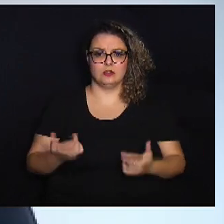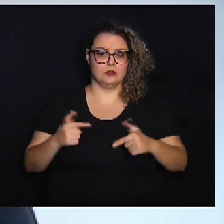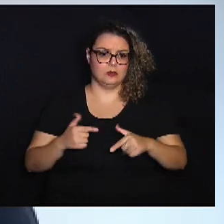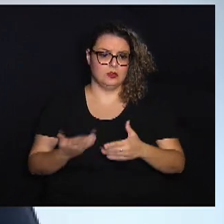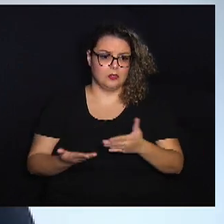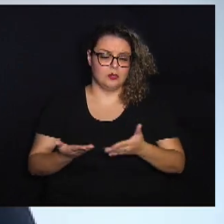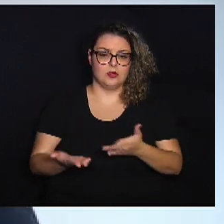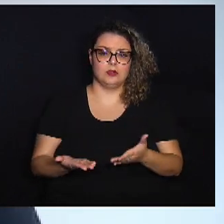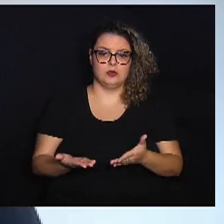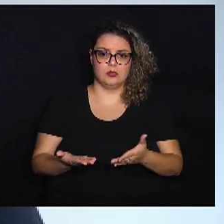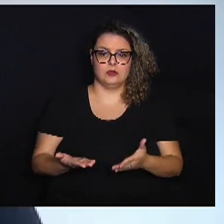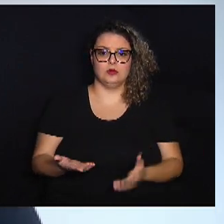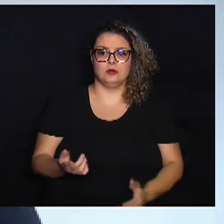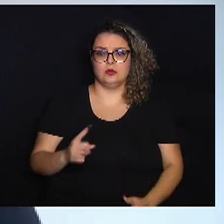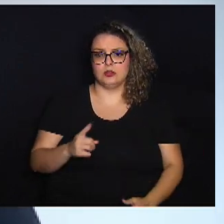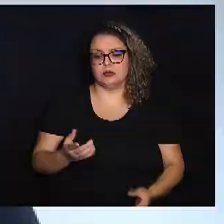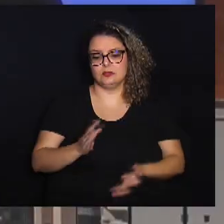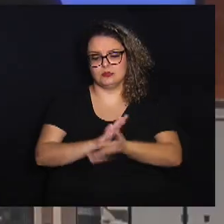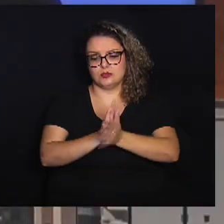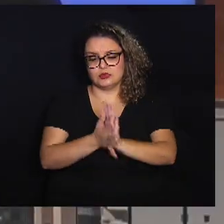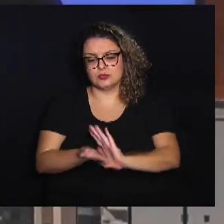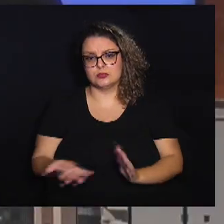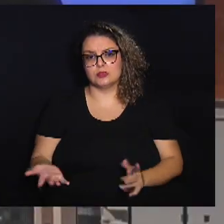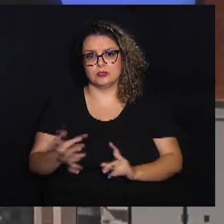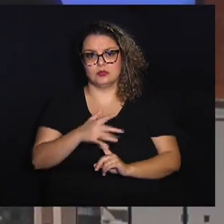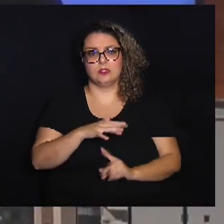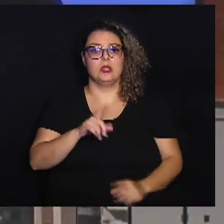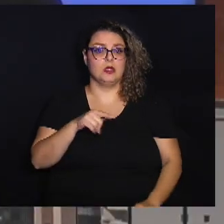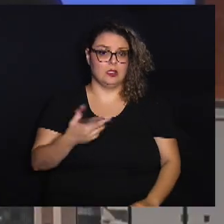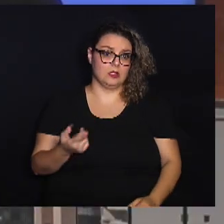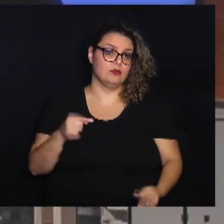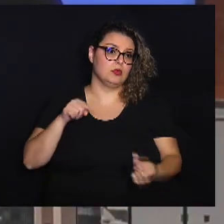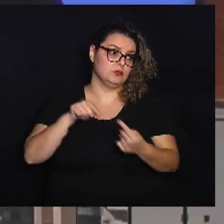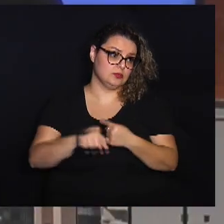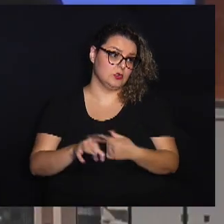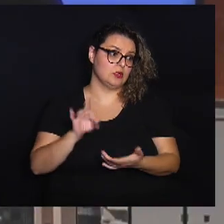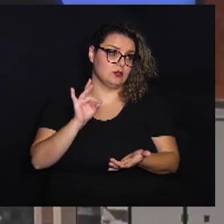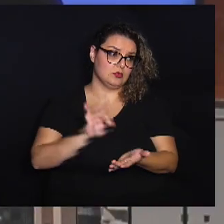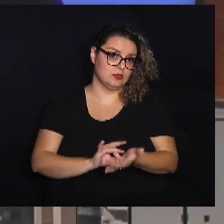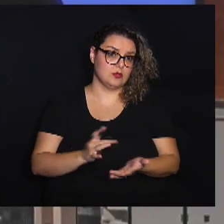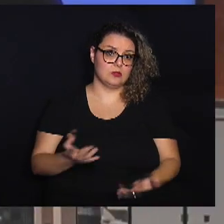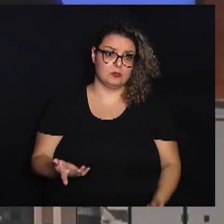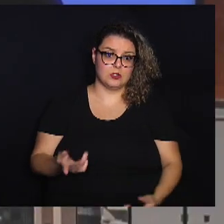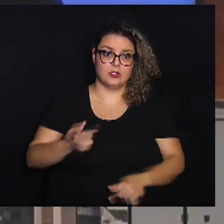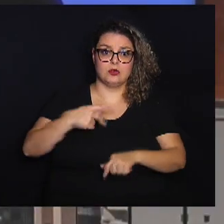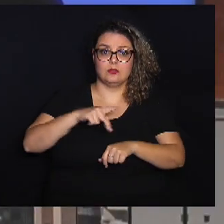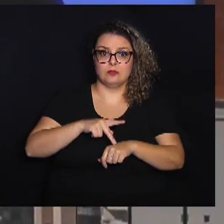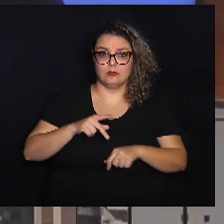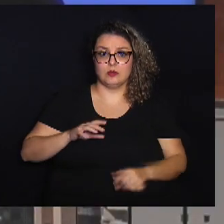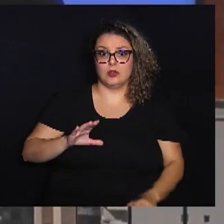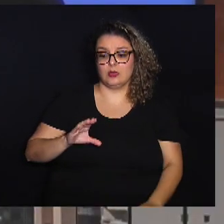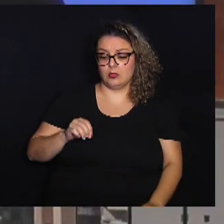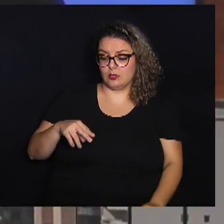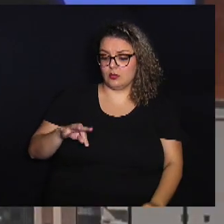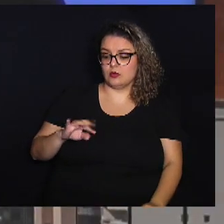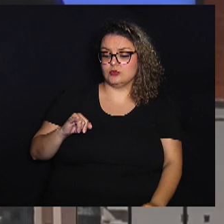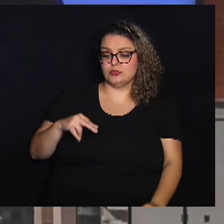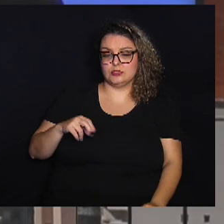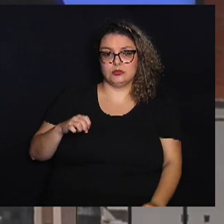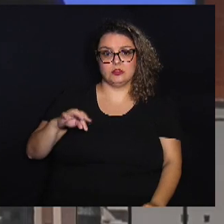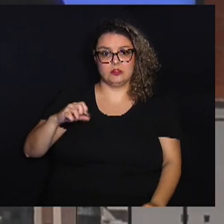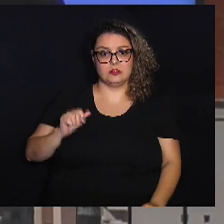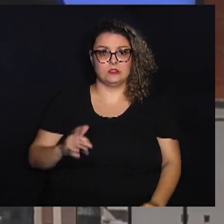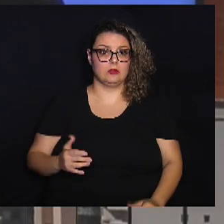querem um ambiente destruído, né? Isso vai na contramão realmente, e um país que é continental e